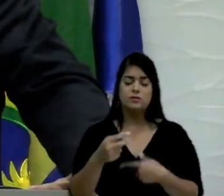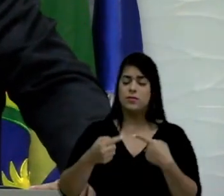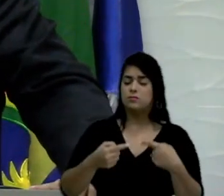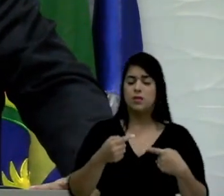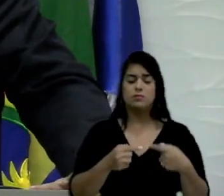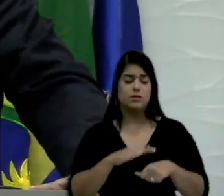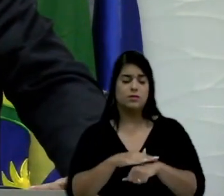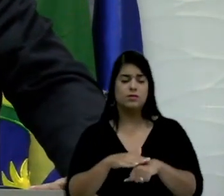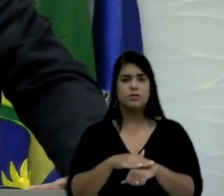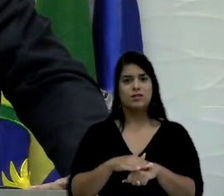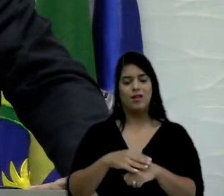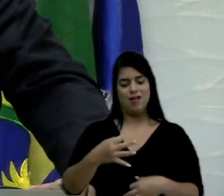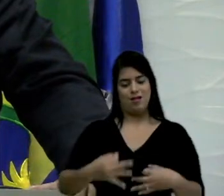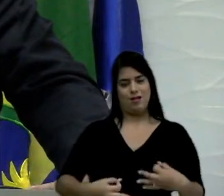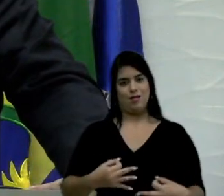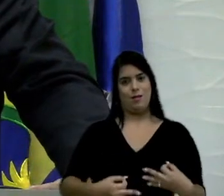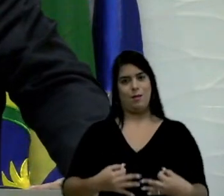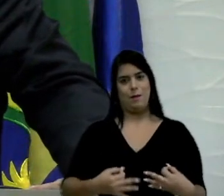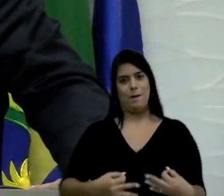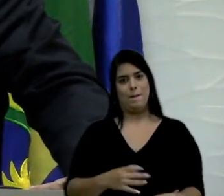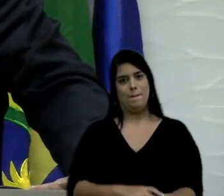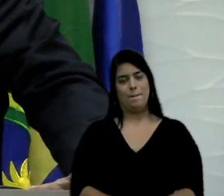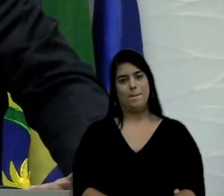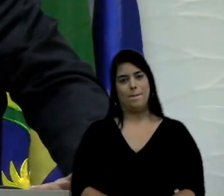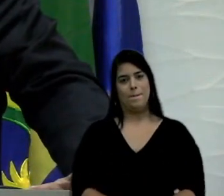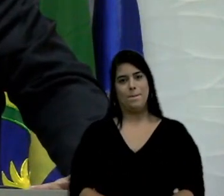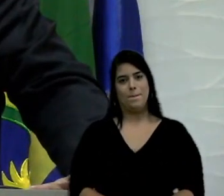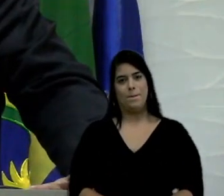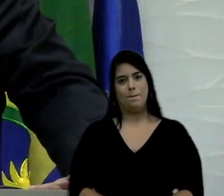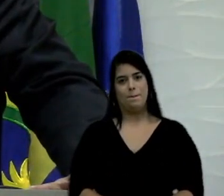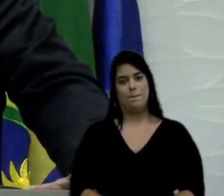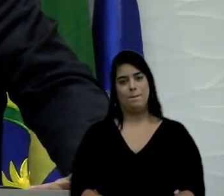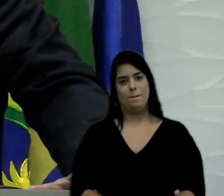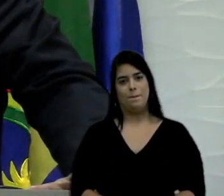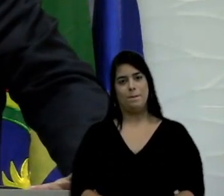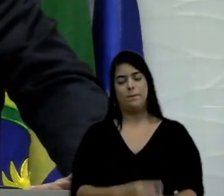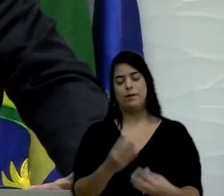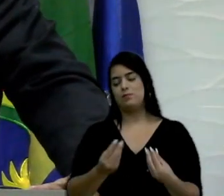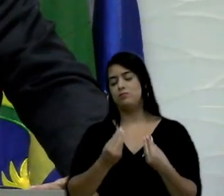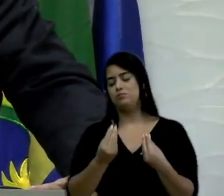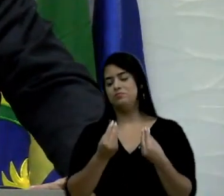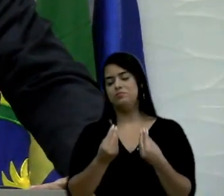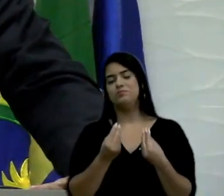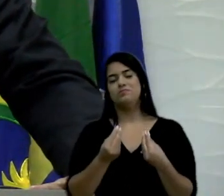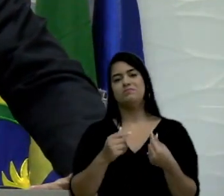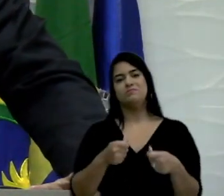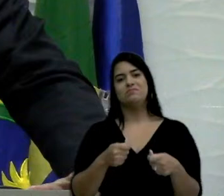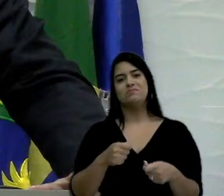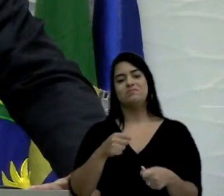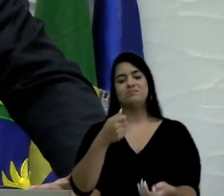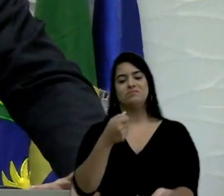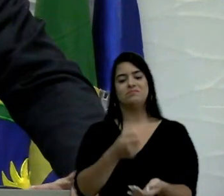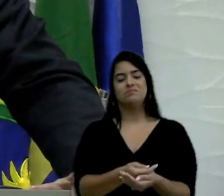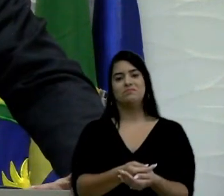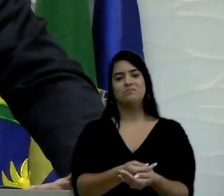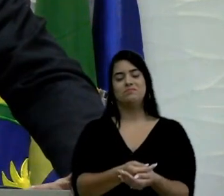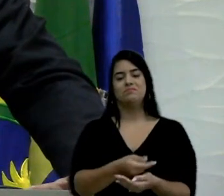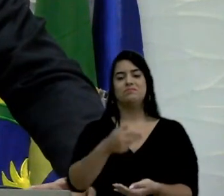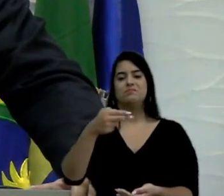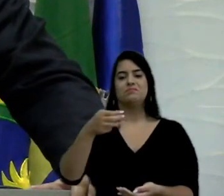eles na justiça botou na justiça e vão ter que pagar R 35.000